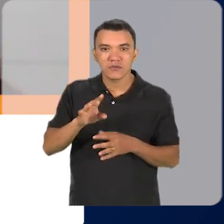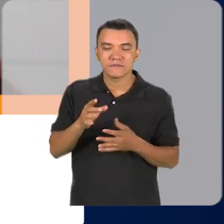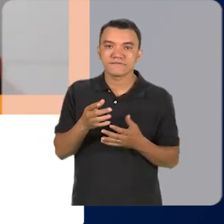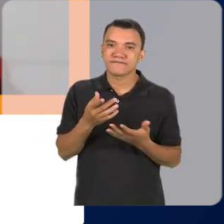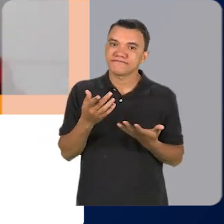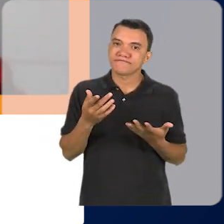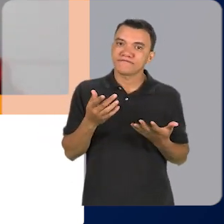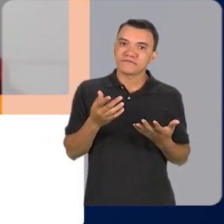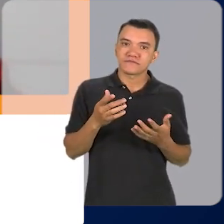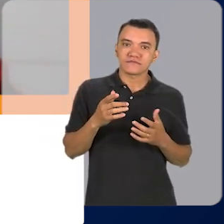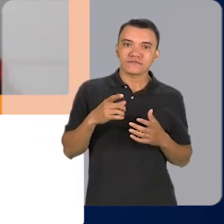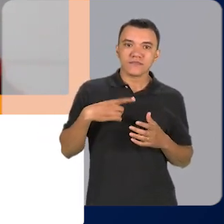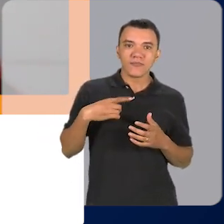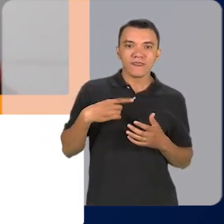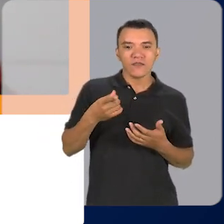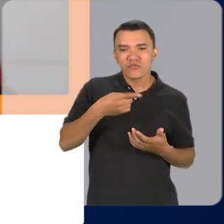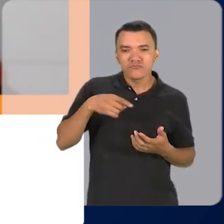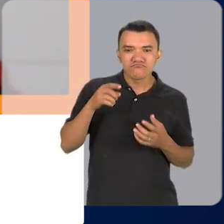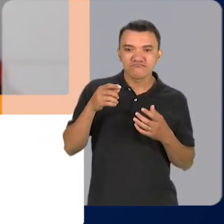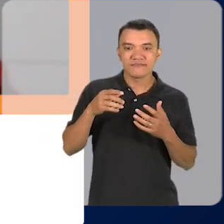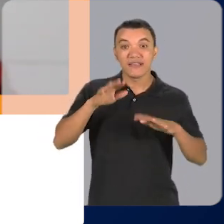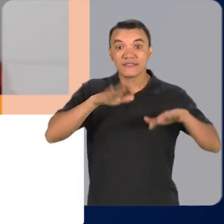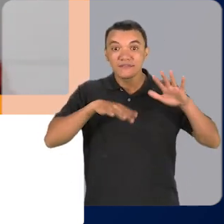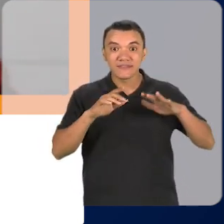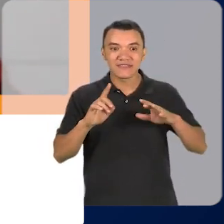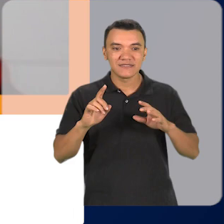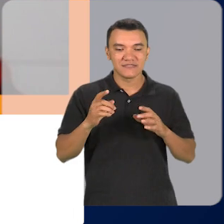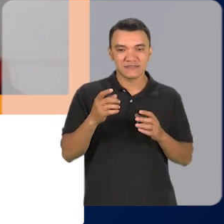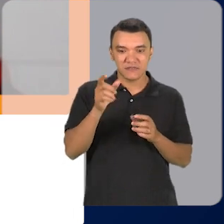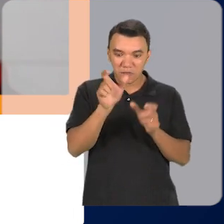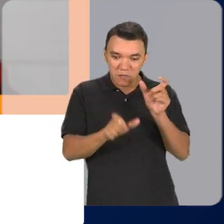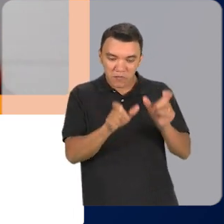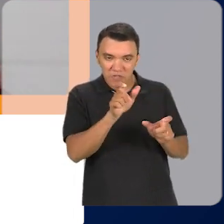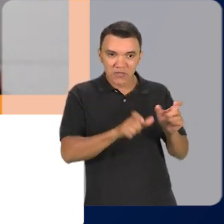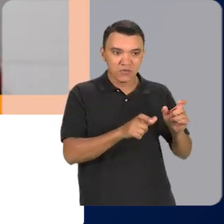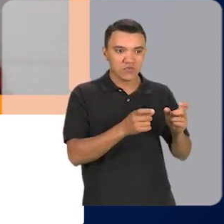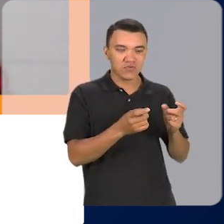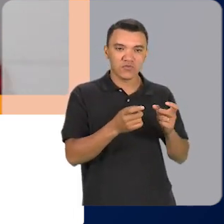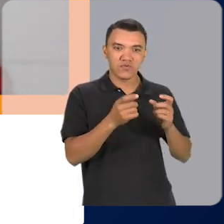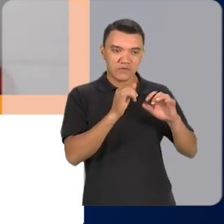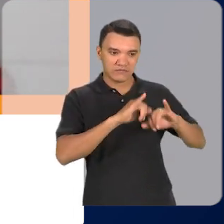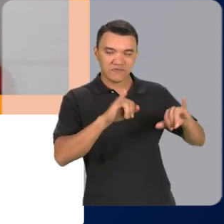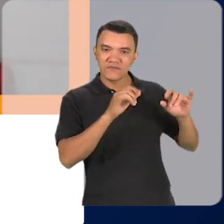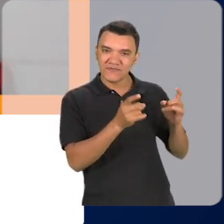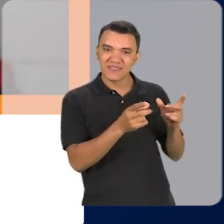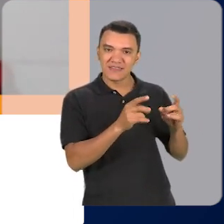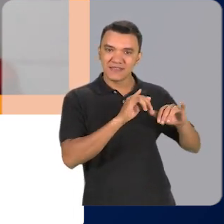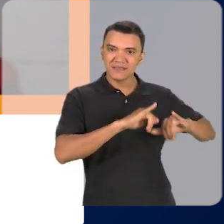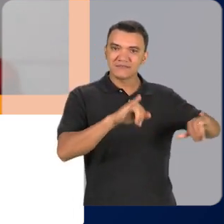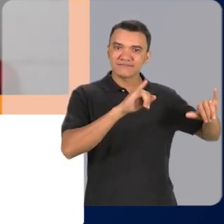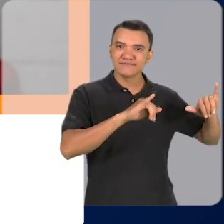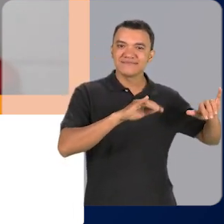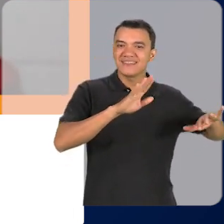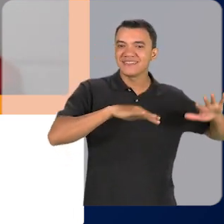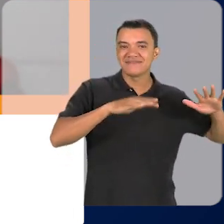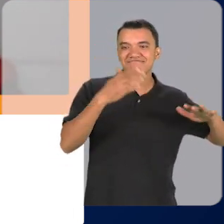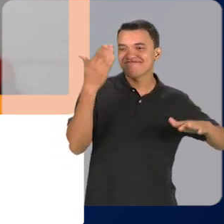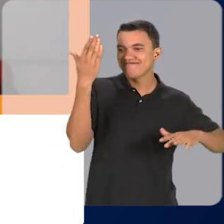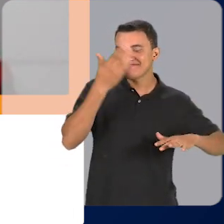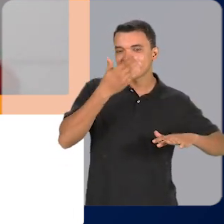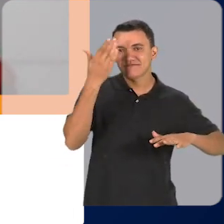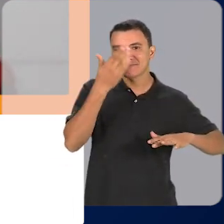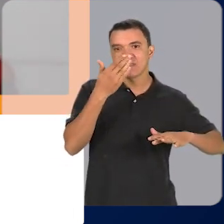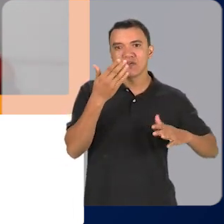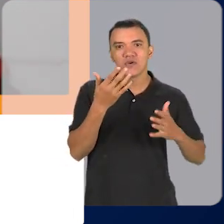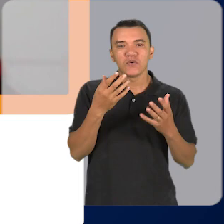se invisibilizam por conta desse corre-corre diário, por conta dessa enxurrada de